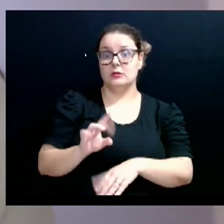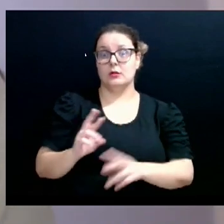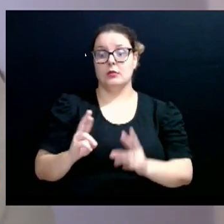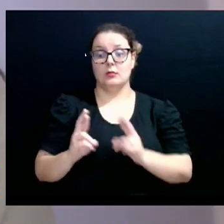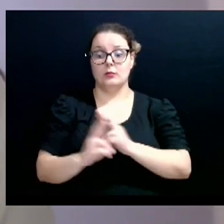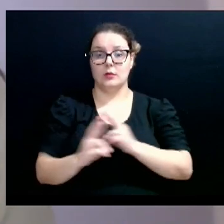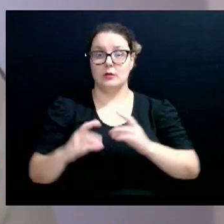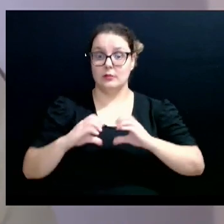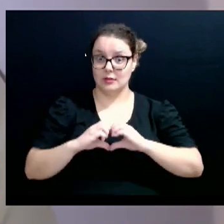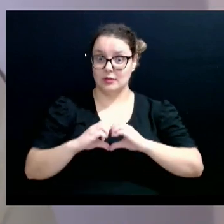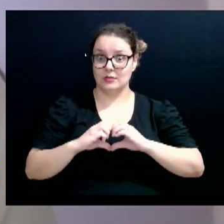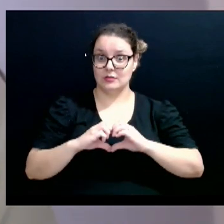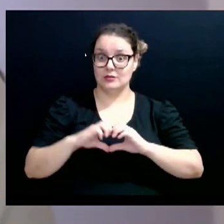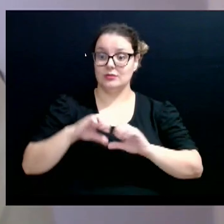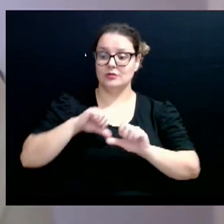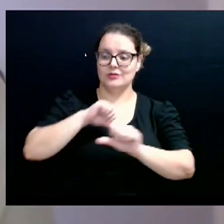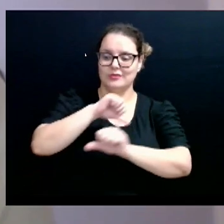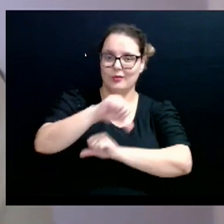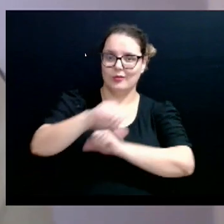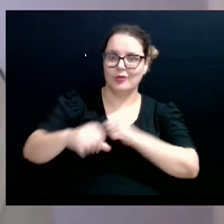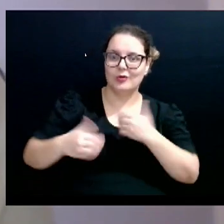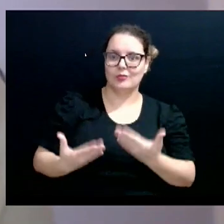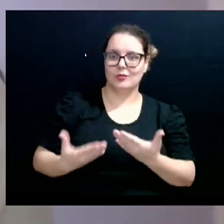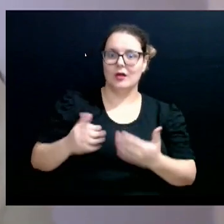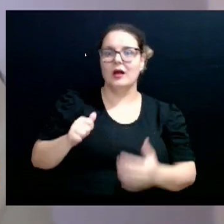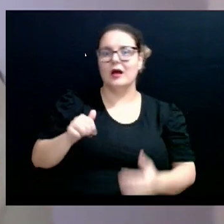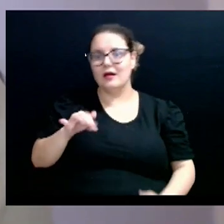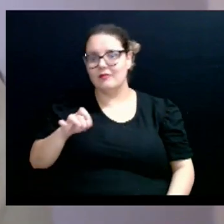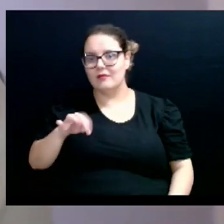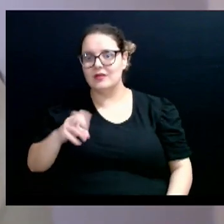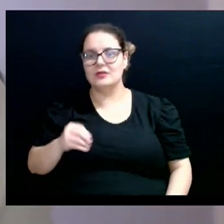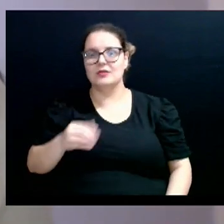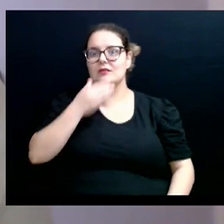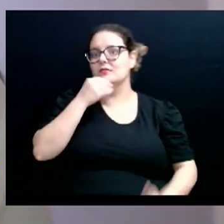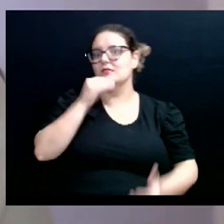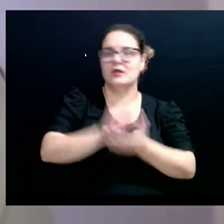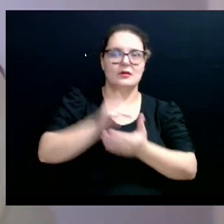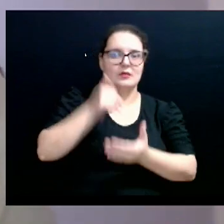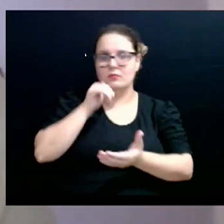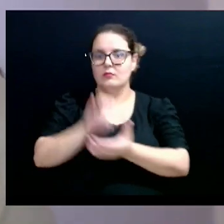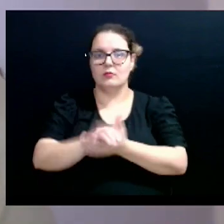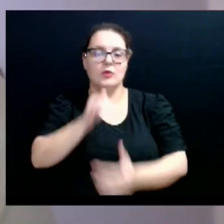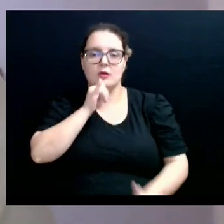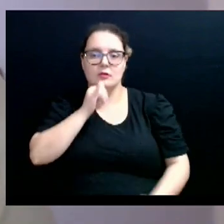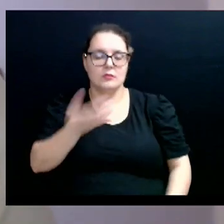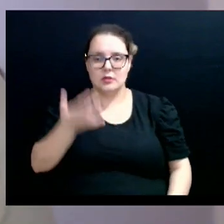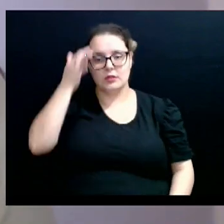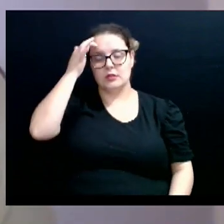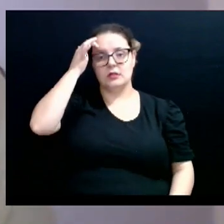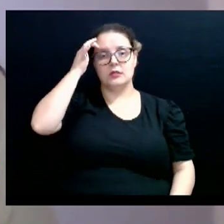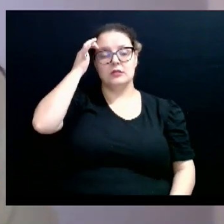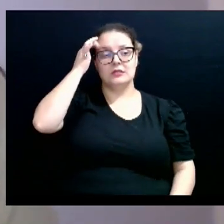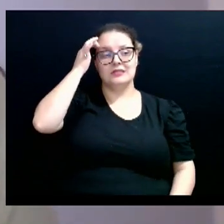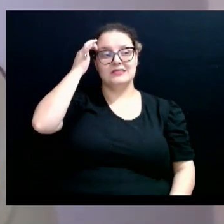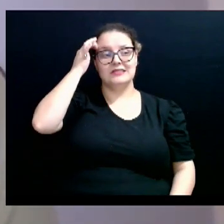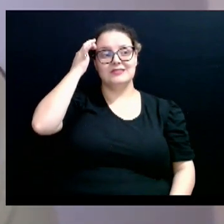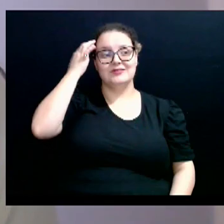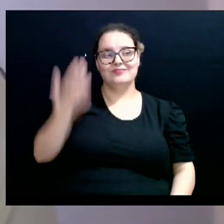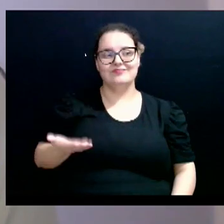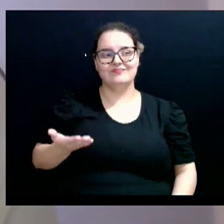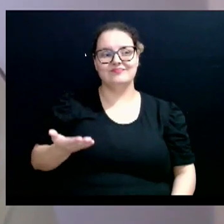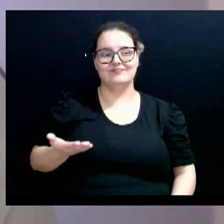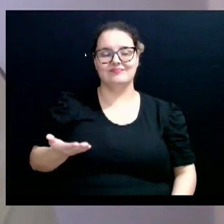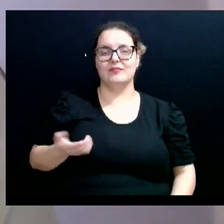relacionamento amoroso, afetivo, né, de marido, mulher, por exemplo, se for o caso, para já um controle